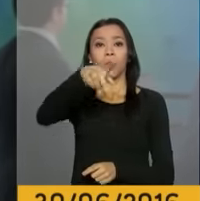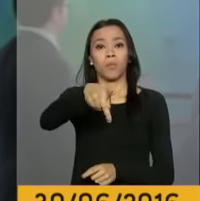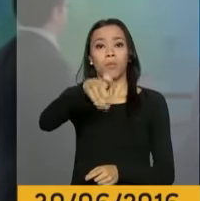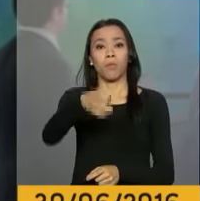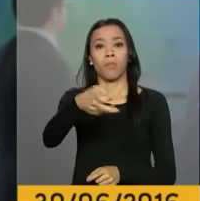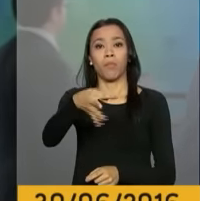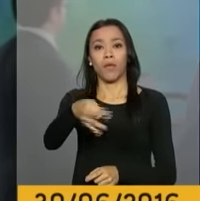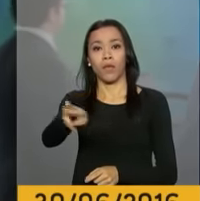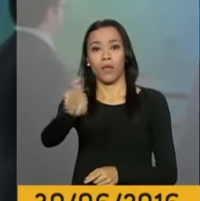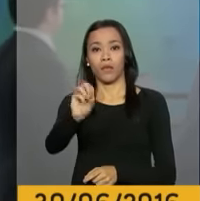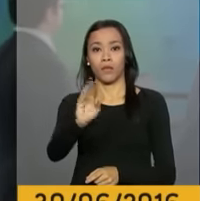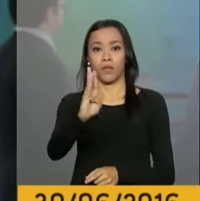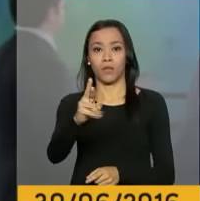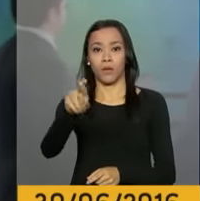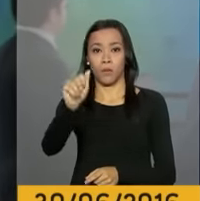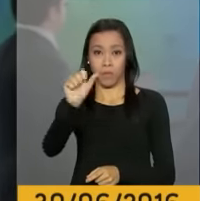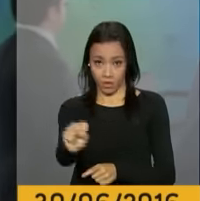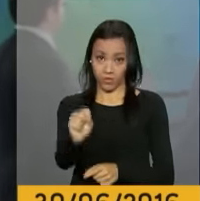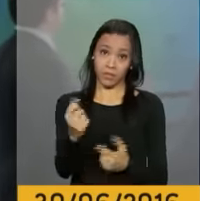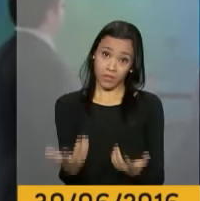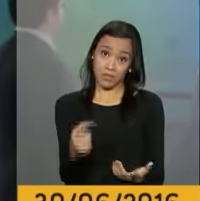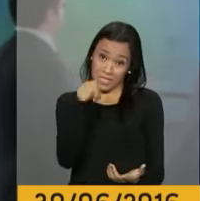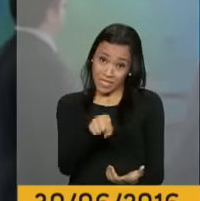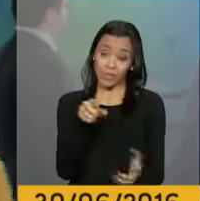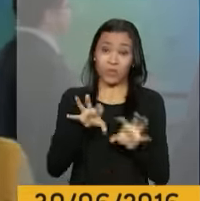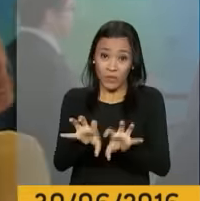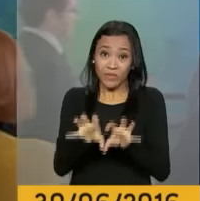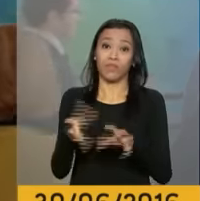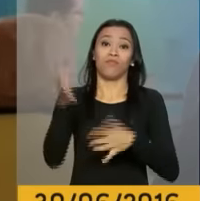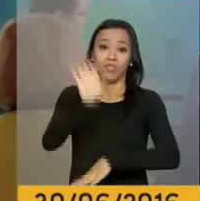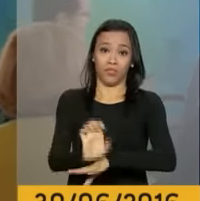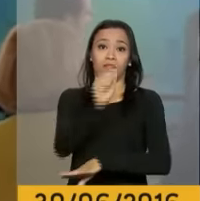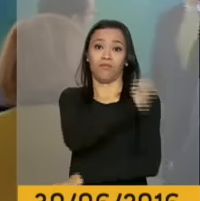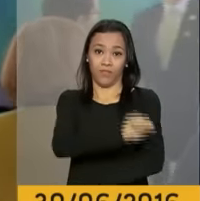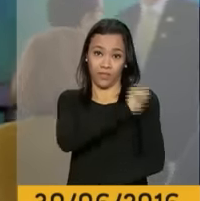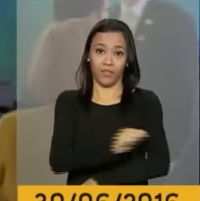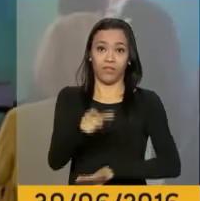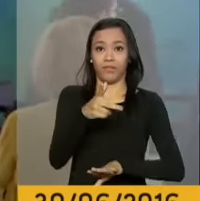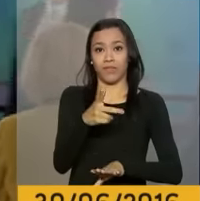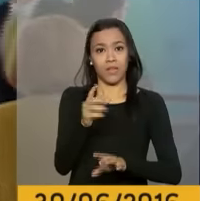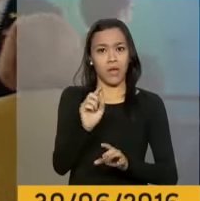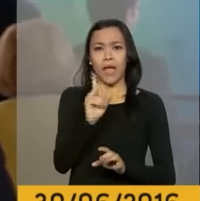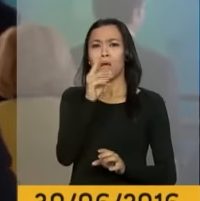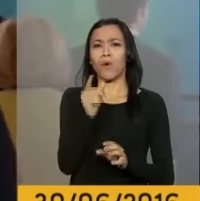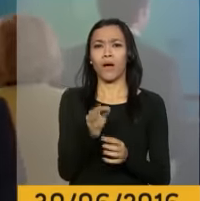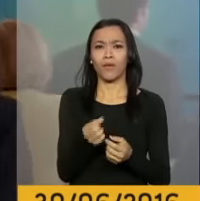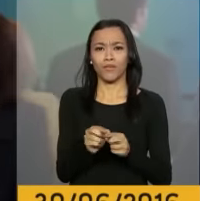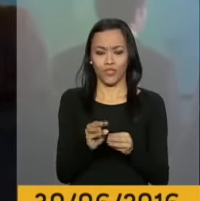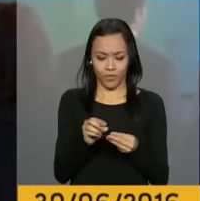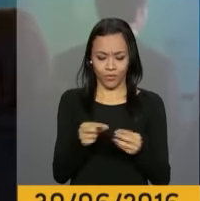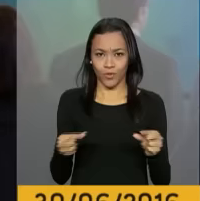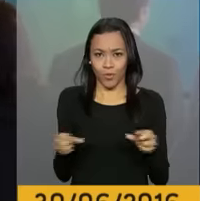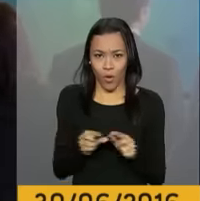de operação e trabalho. Isso nos afetou. Isso como se fosse um jogo de dominó, caiu a primeira pedra, caíram todas as